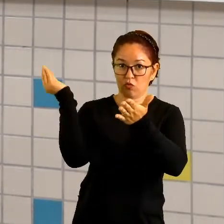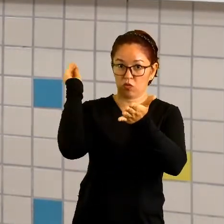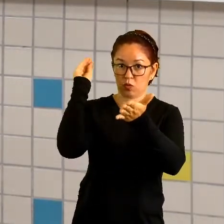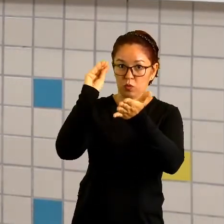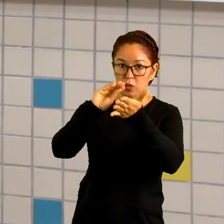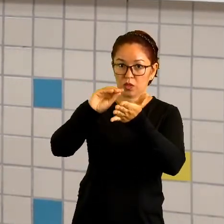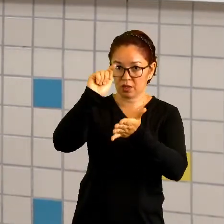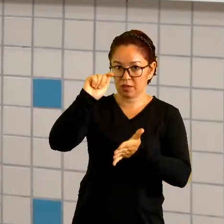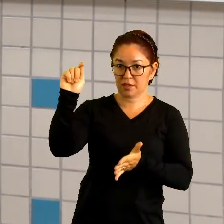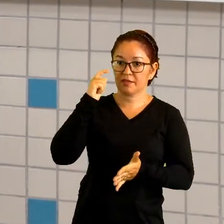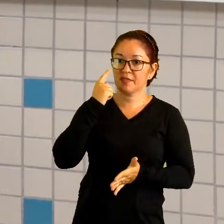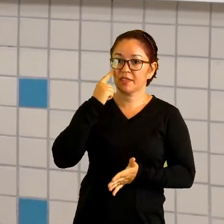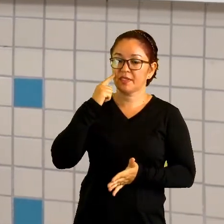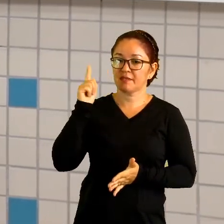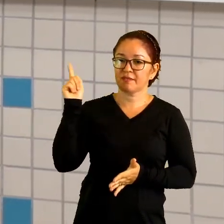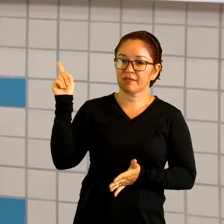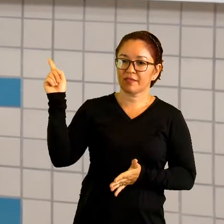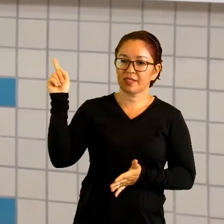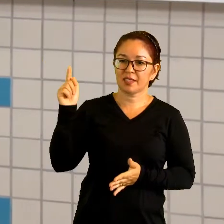vocês. O